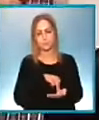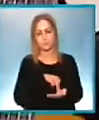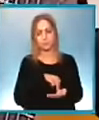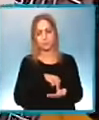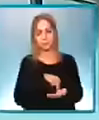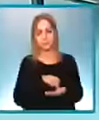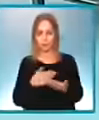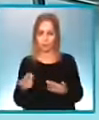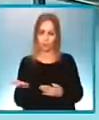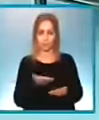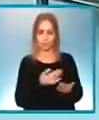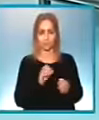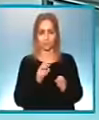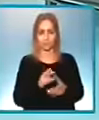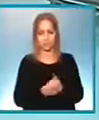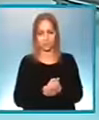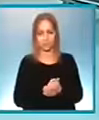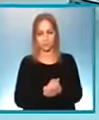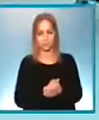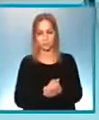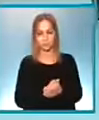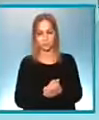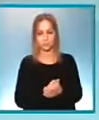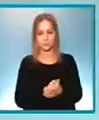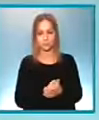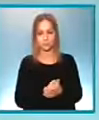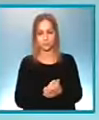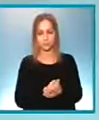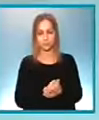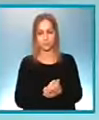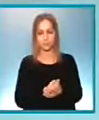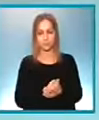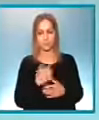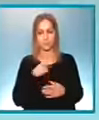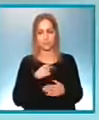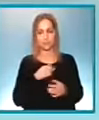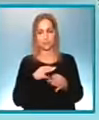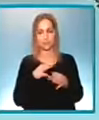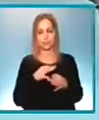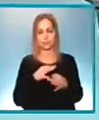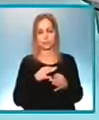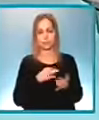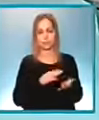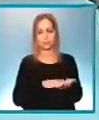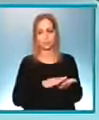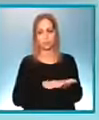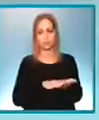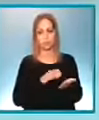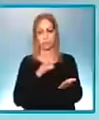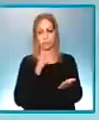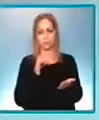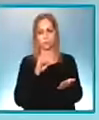nossa estrela. Ok, canta ok. Canta todos os dias na Tasca do Chico? Não, mas logo mas se